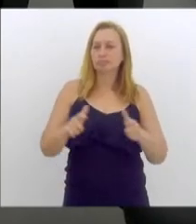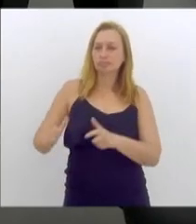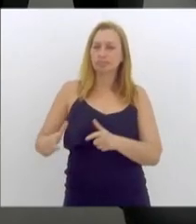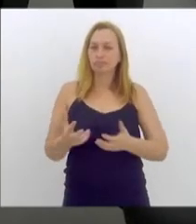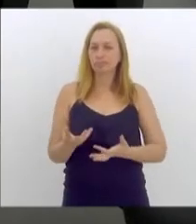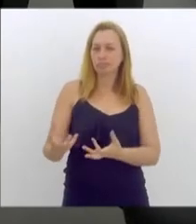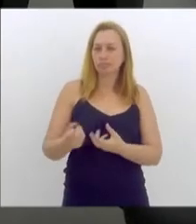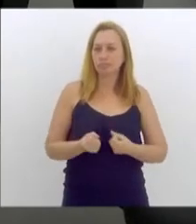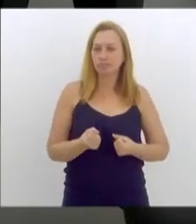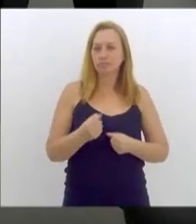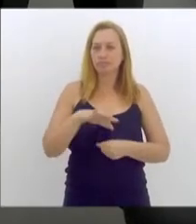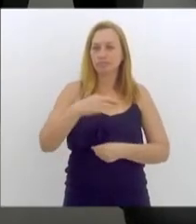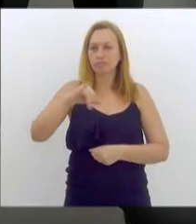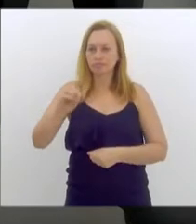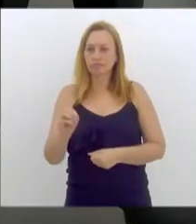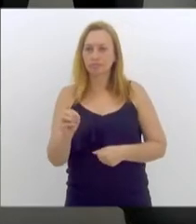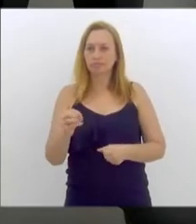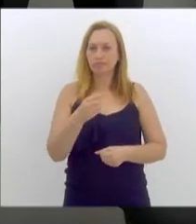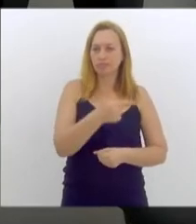Maio de 2022